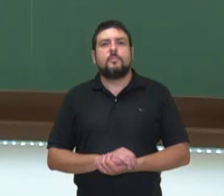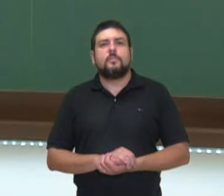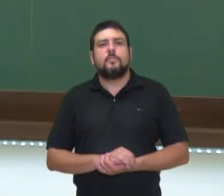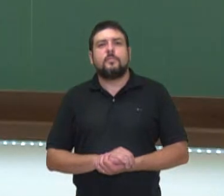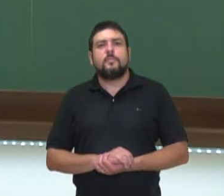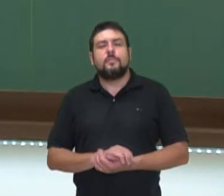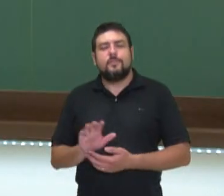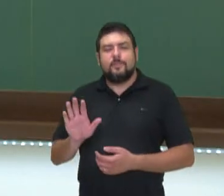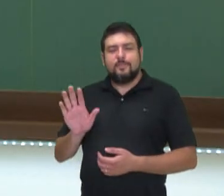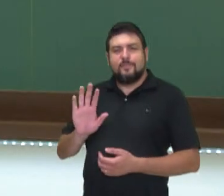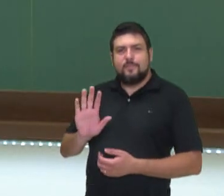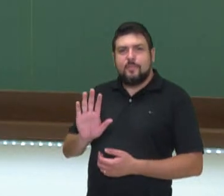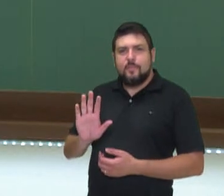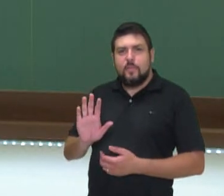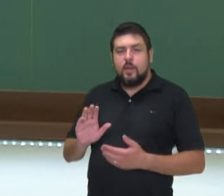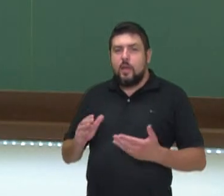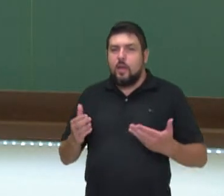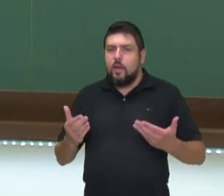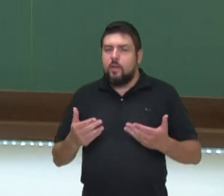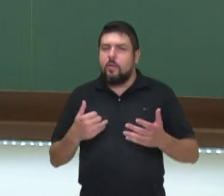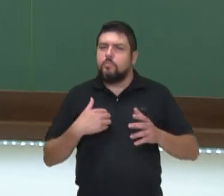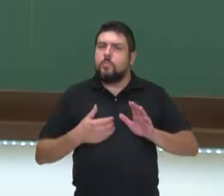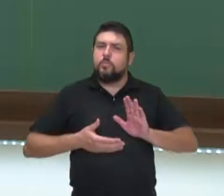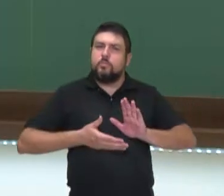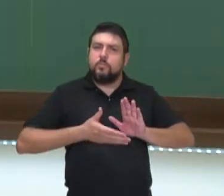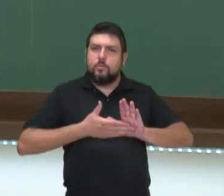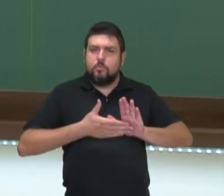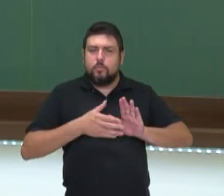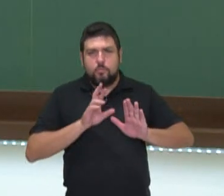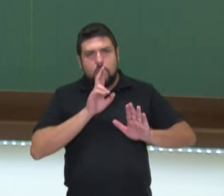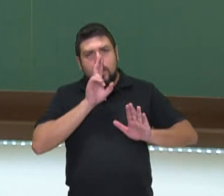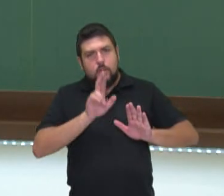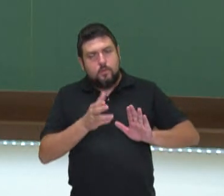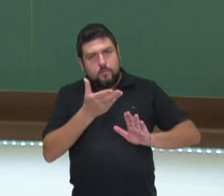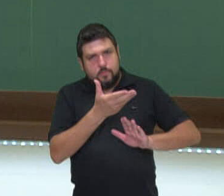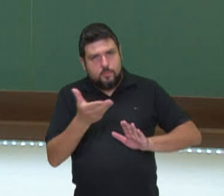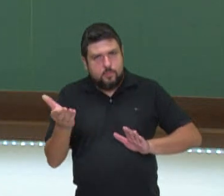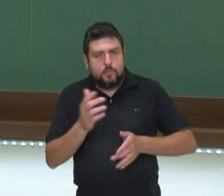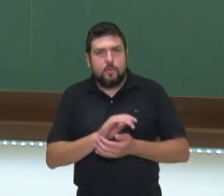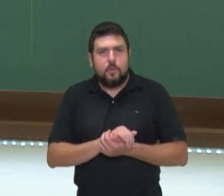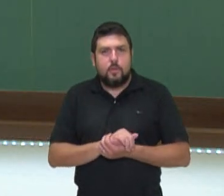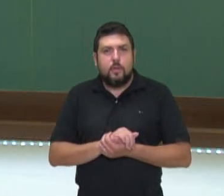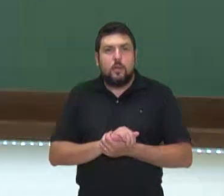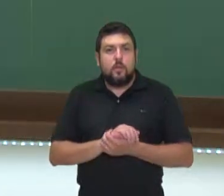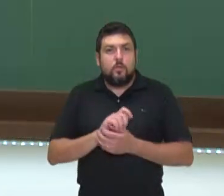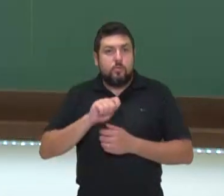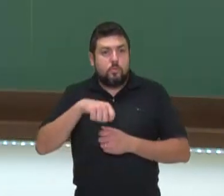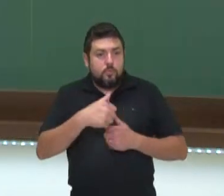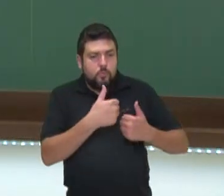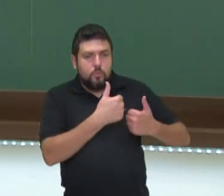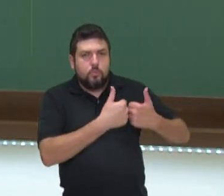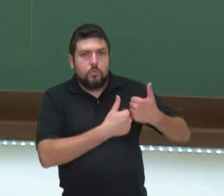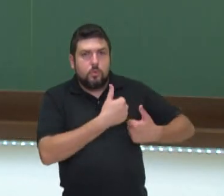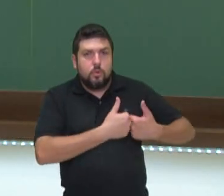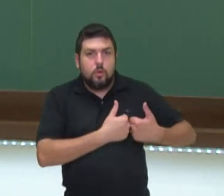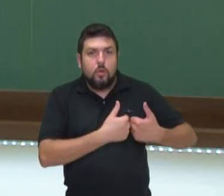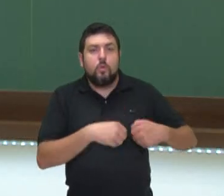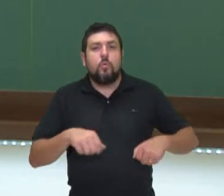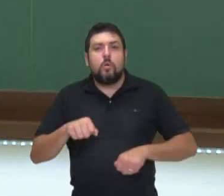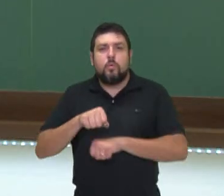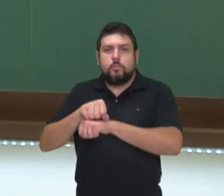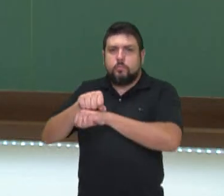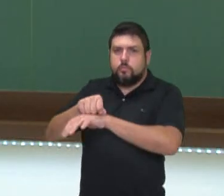Olá! Vamos, eu vou dar uma sugestão de resposta para vocês, né, sobre o futebol e a mídia. Mas vocês podem